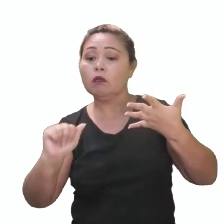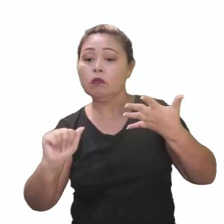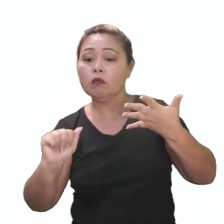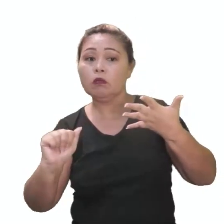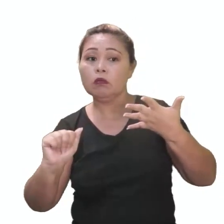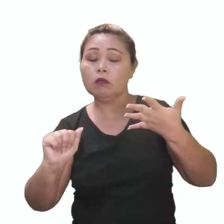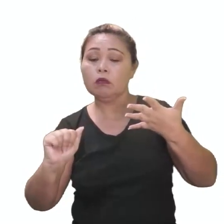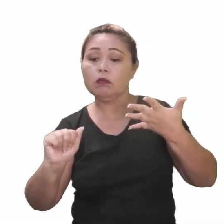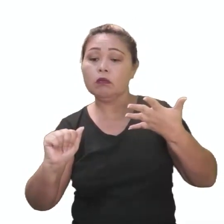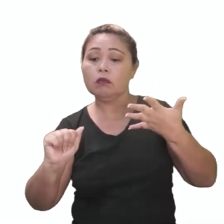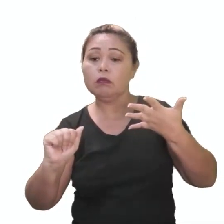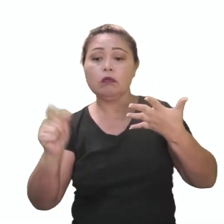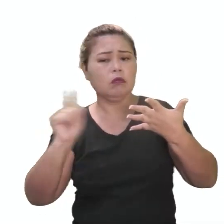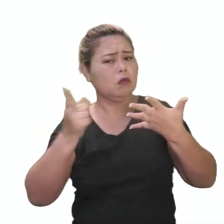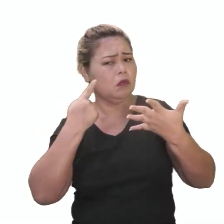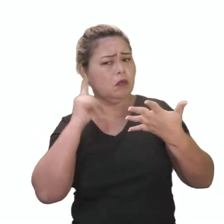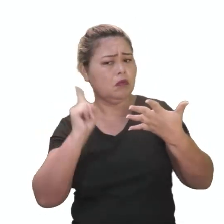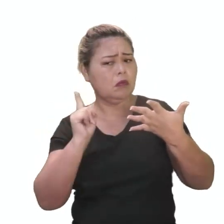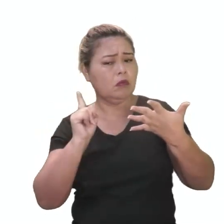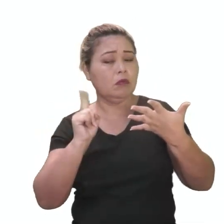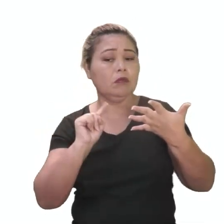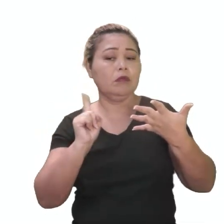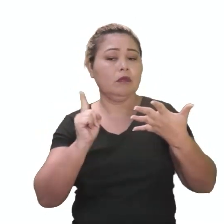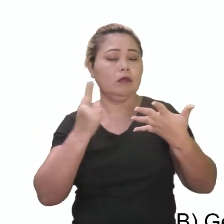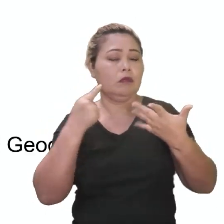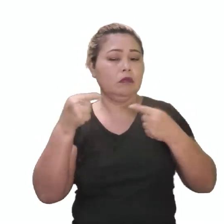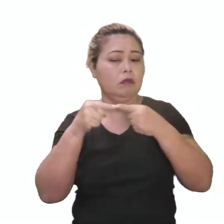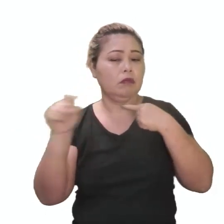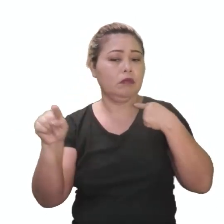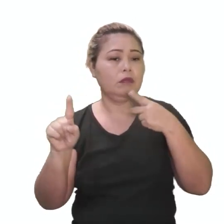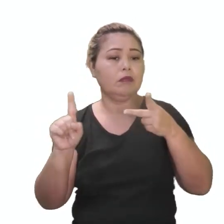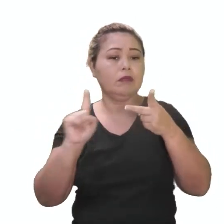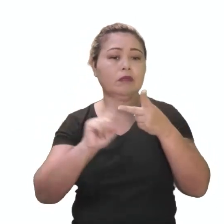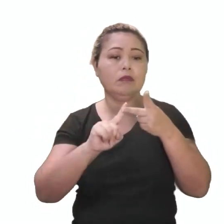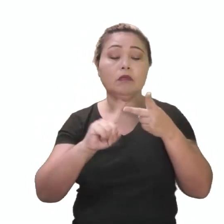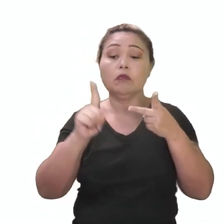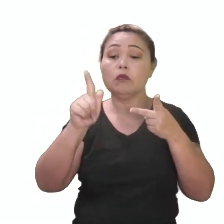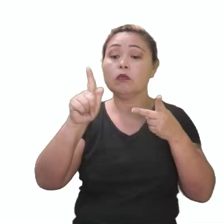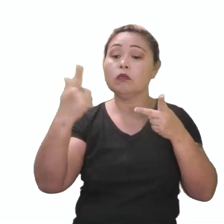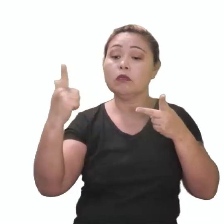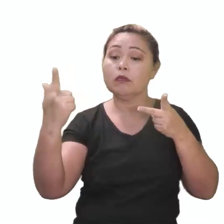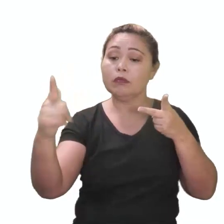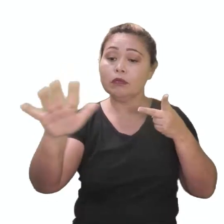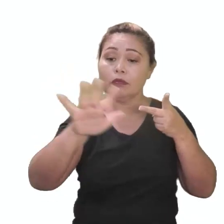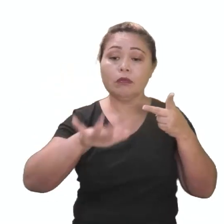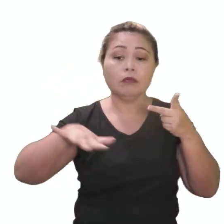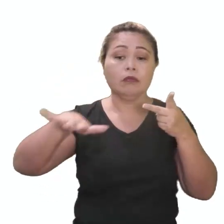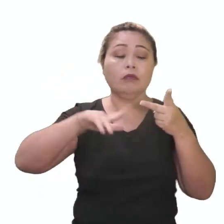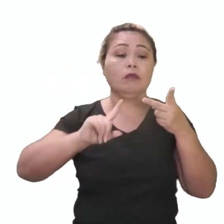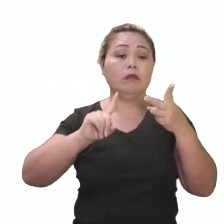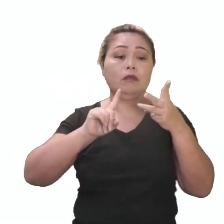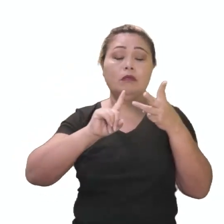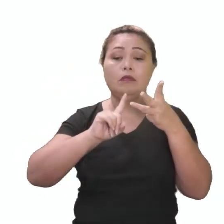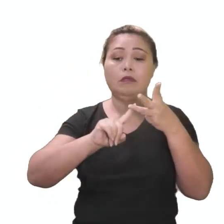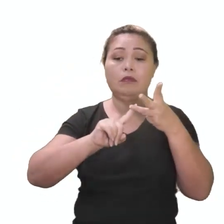paleontologia. Acho que não, né? Não tem nada a ver. B, geografia.